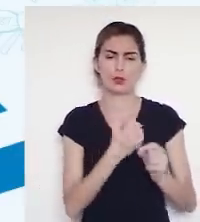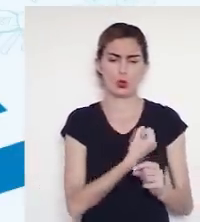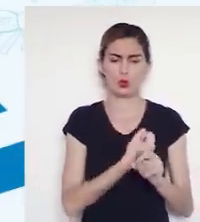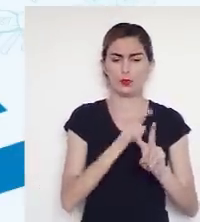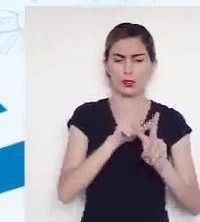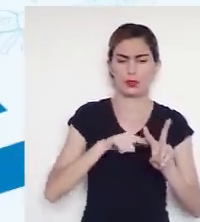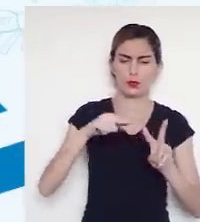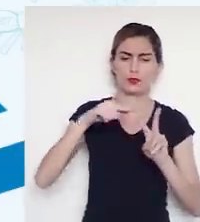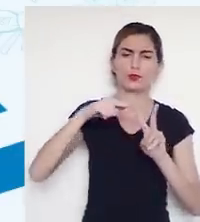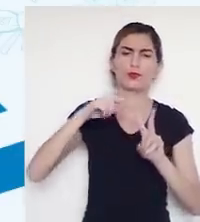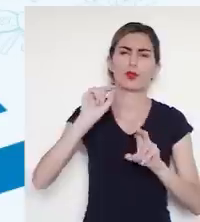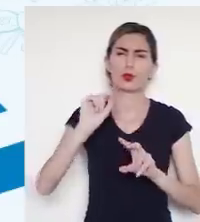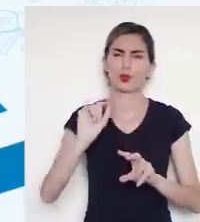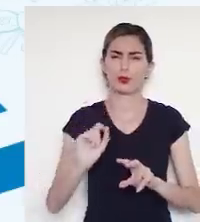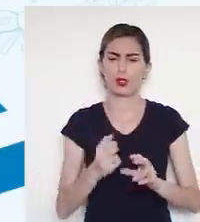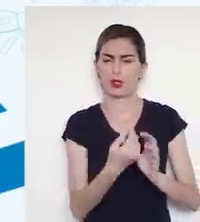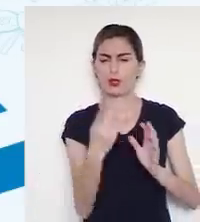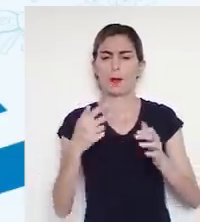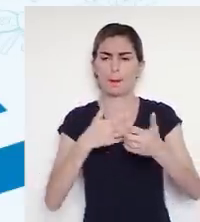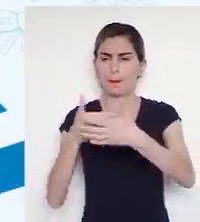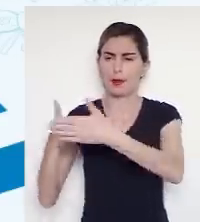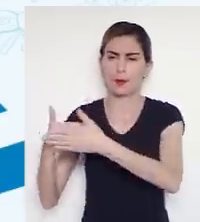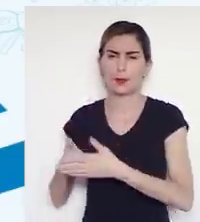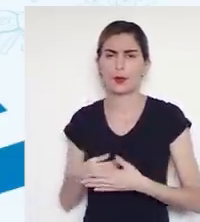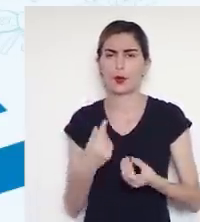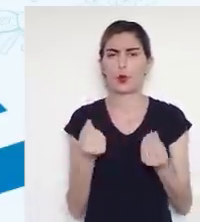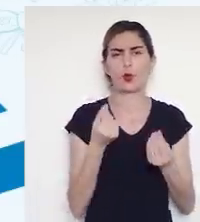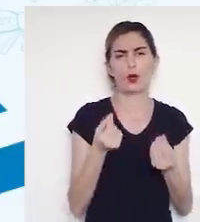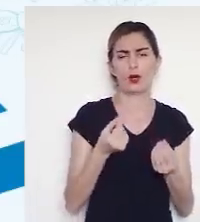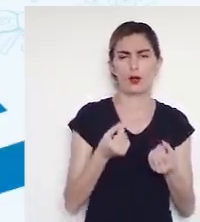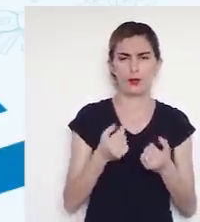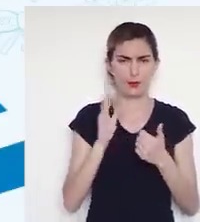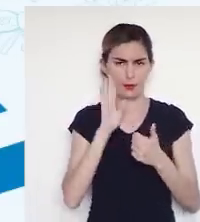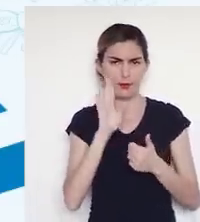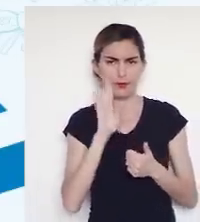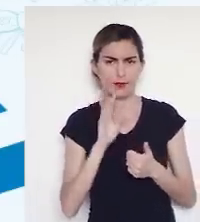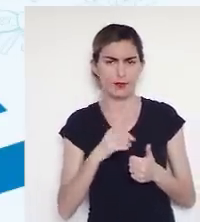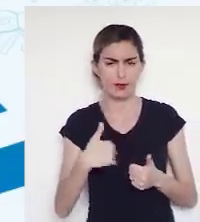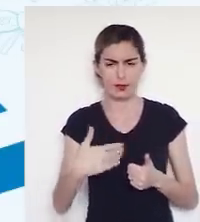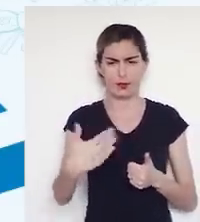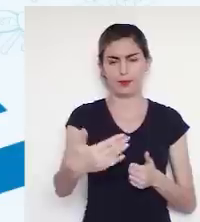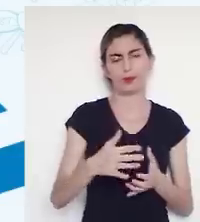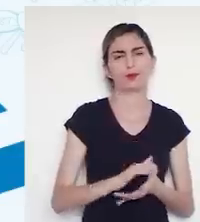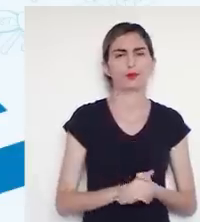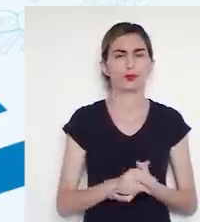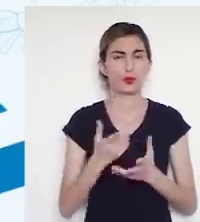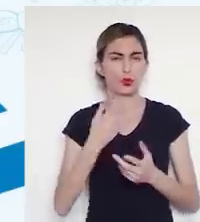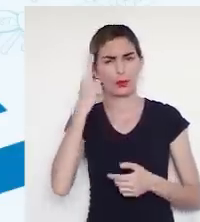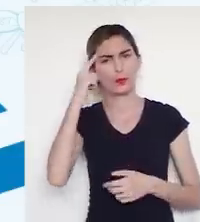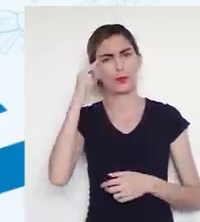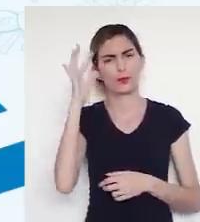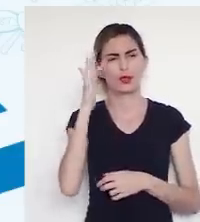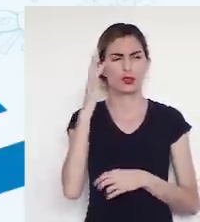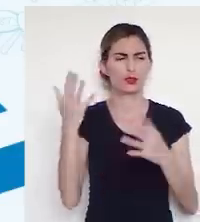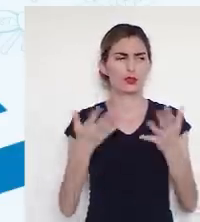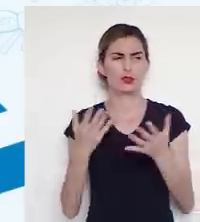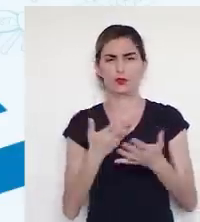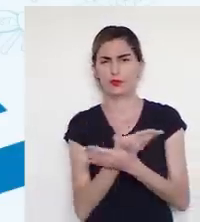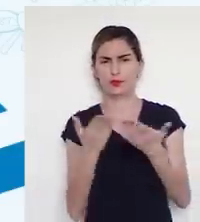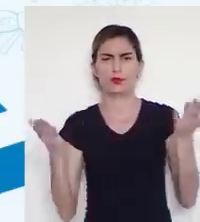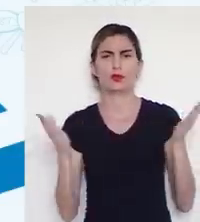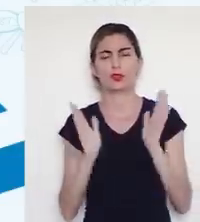números irracionais são as suas aproximações. Legal? Vamos um pouco mais além. Eu queria pensar agora com